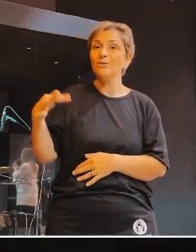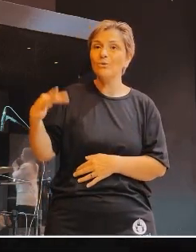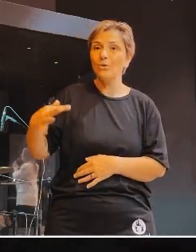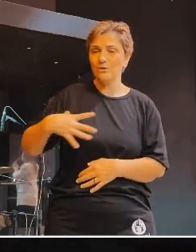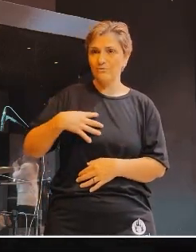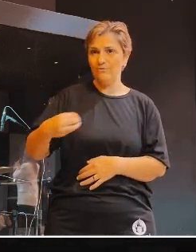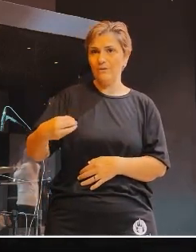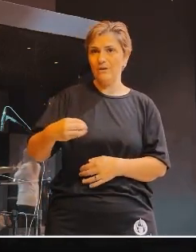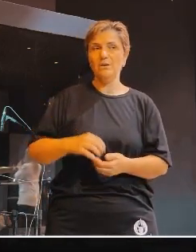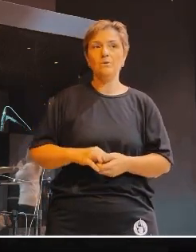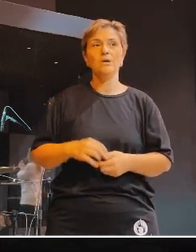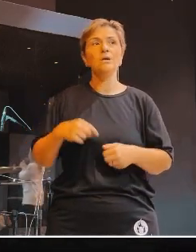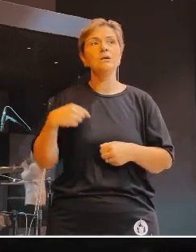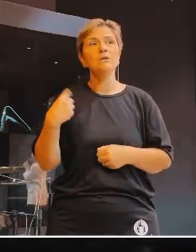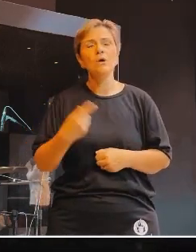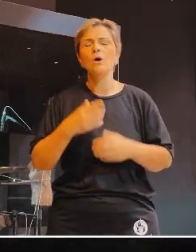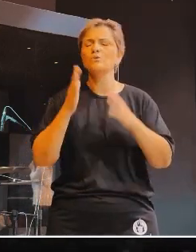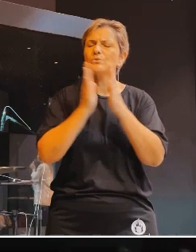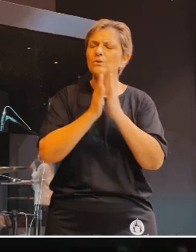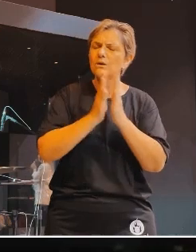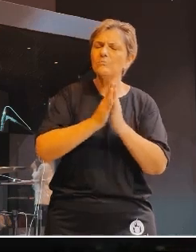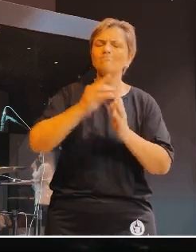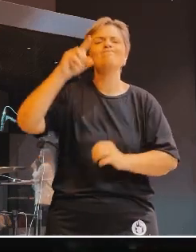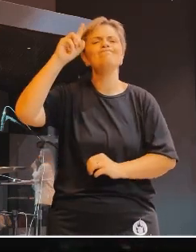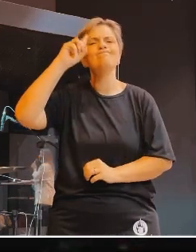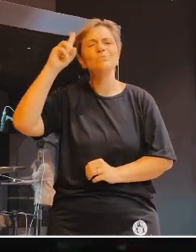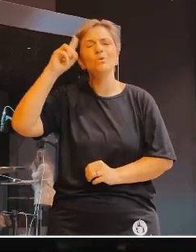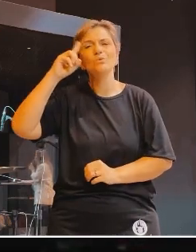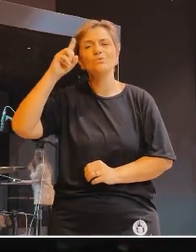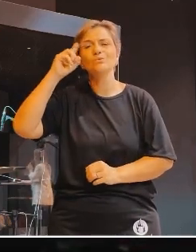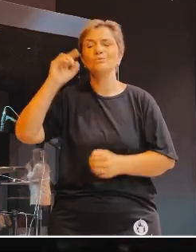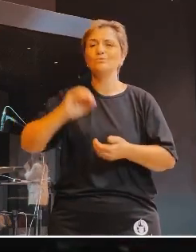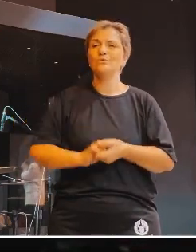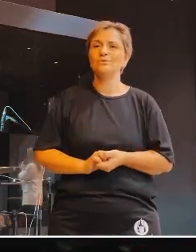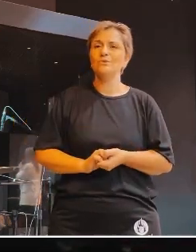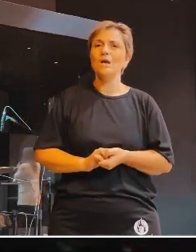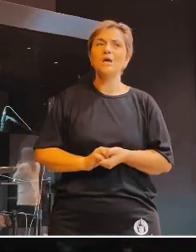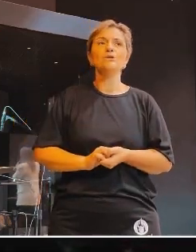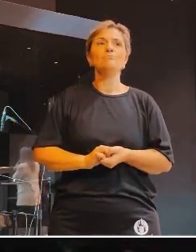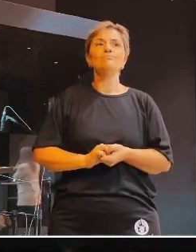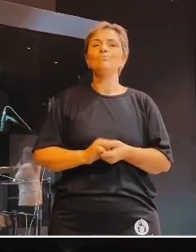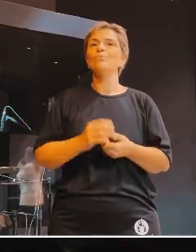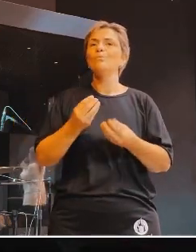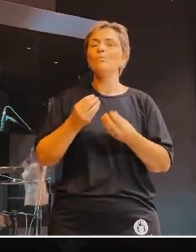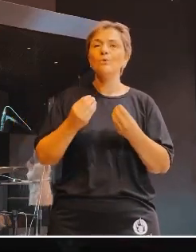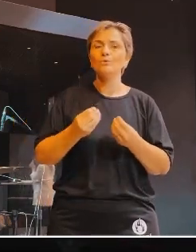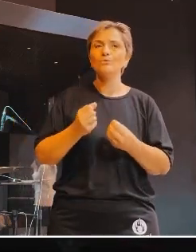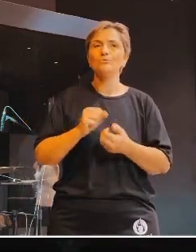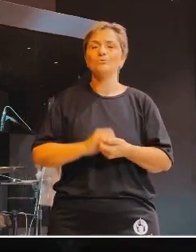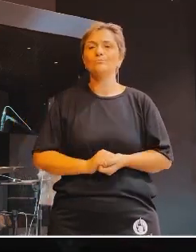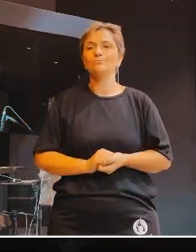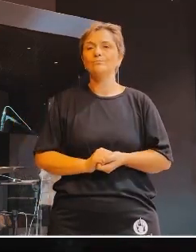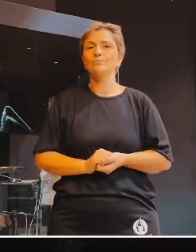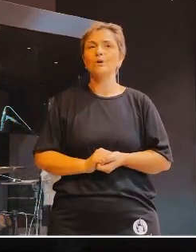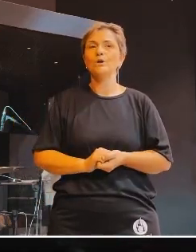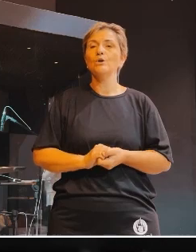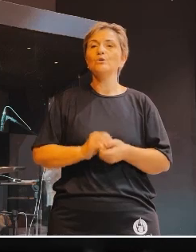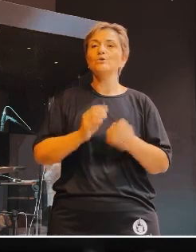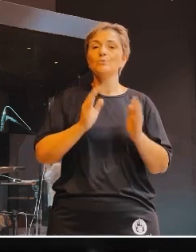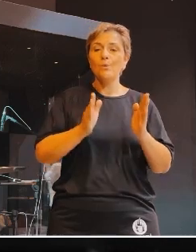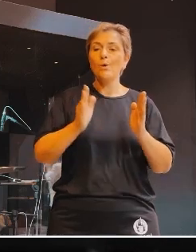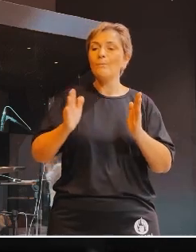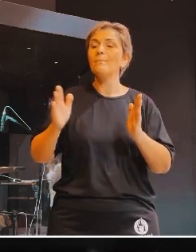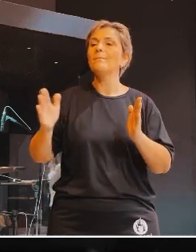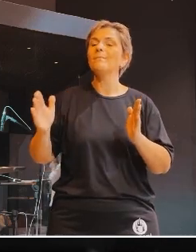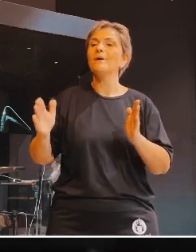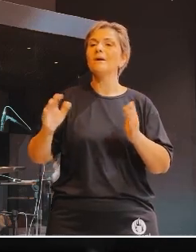E nós oramos todos os dias, em muitos turnos, pedindo para que o Senhor curasse a